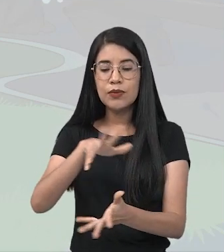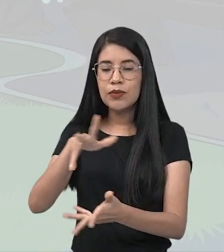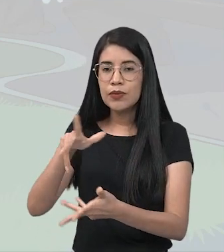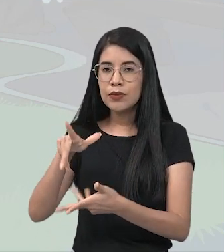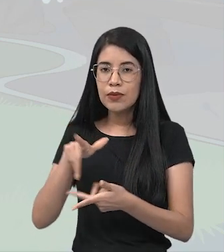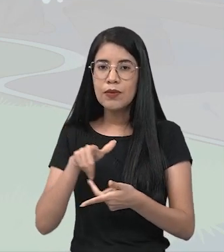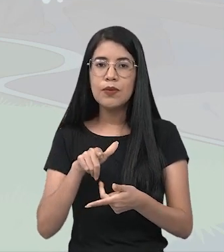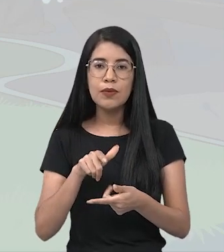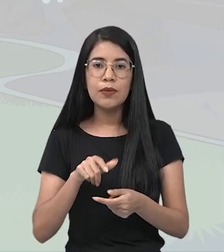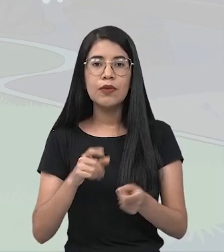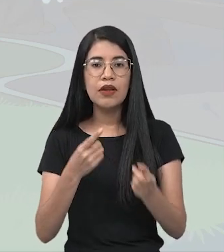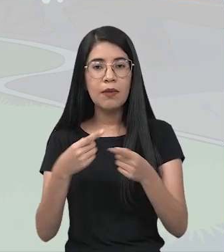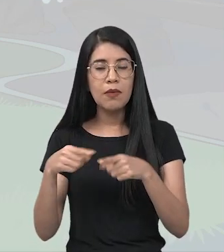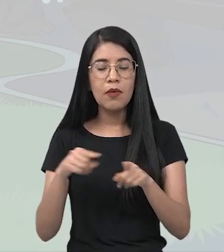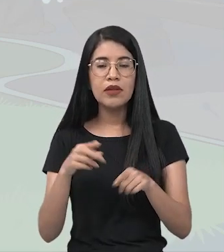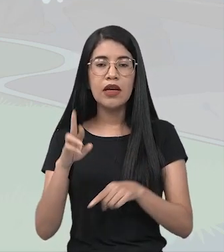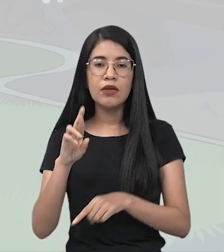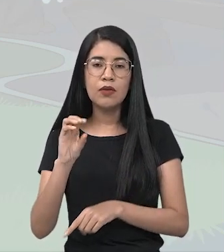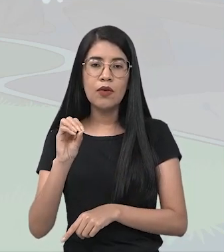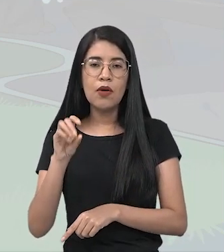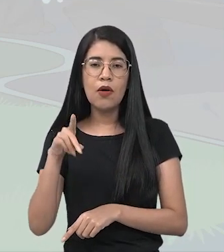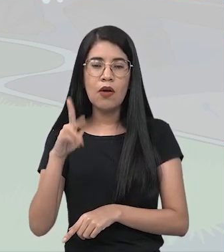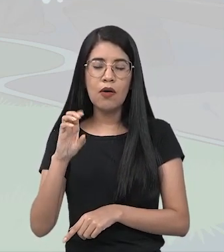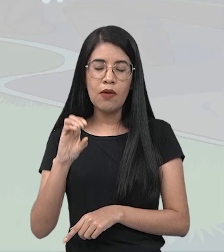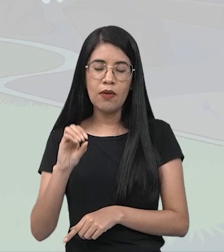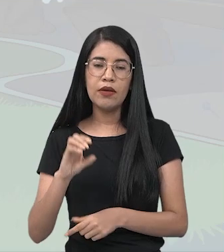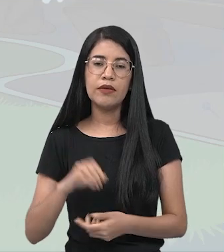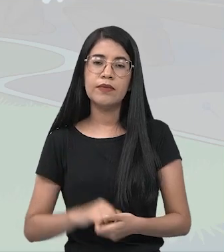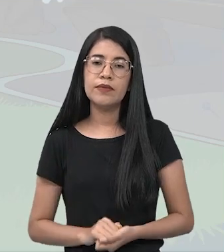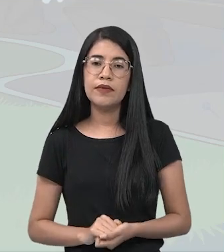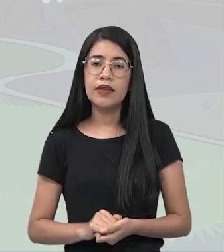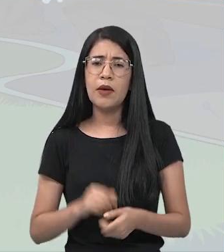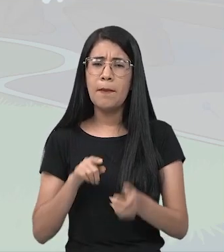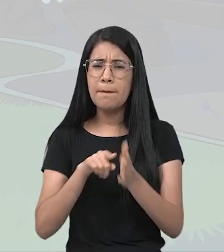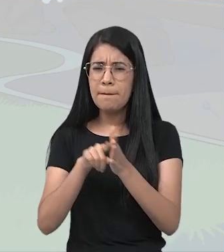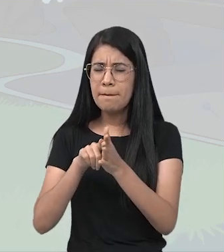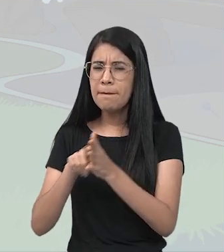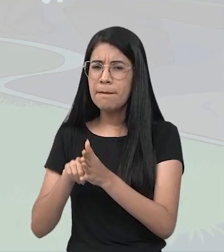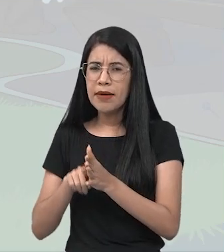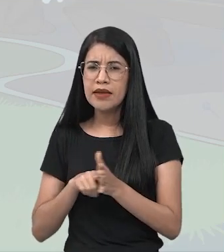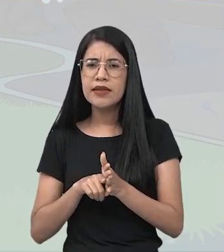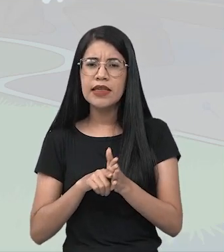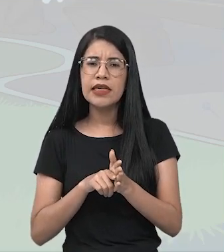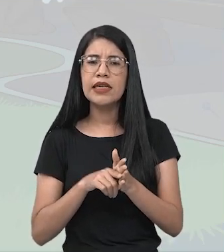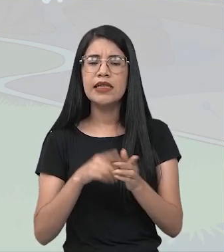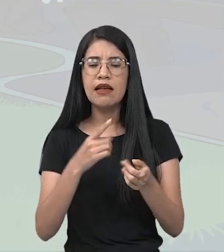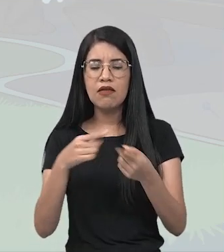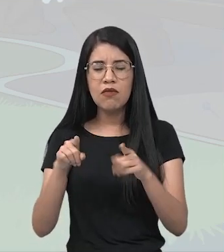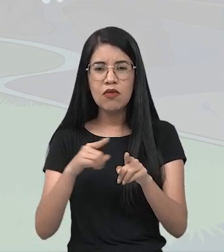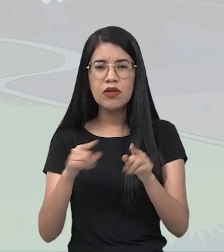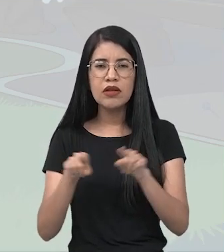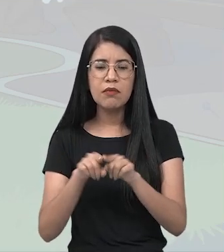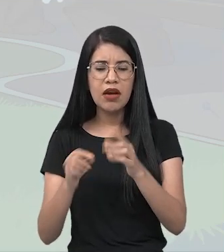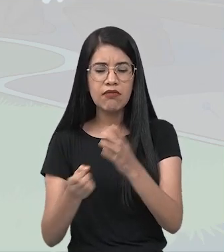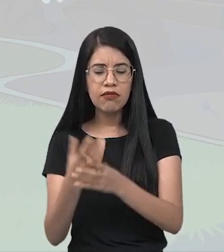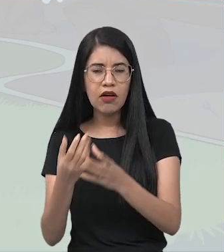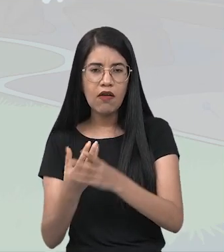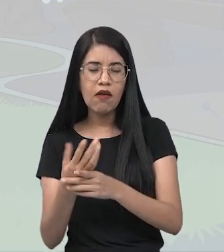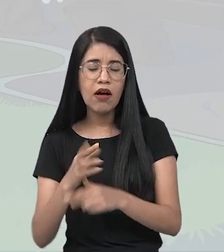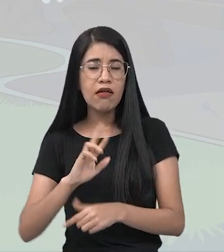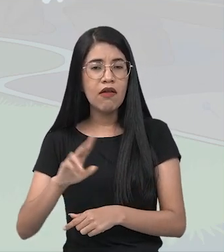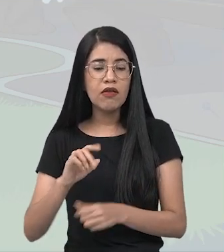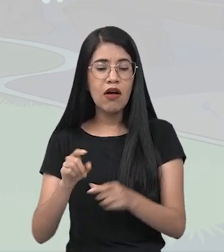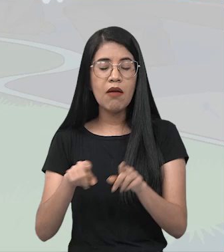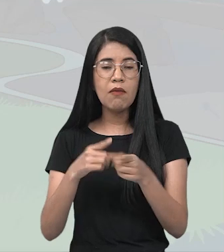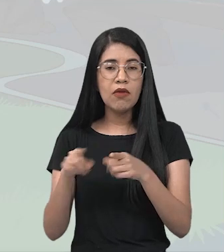no rock. Deem um Google, pesquisem as composições do Elvis, e não só com a música, mas sim